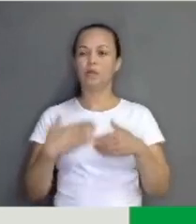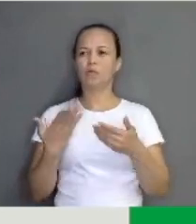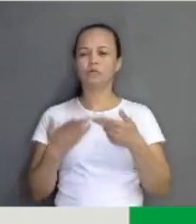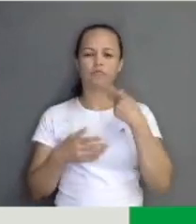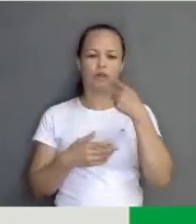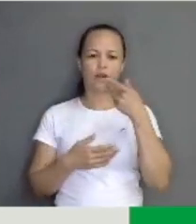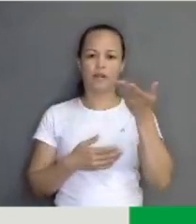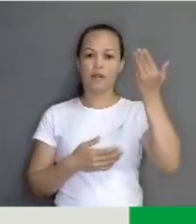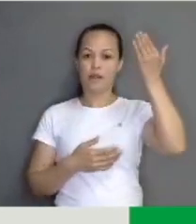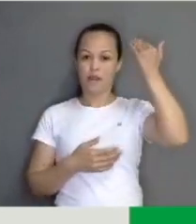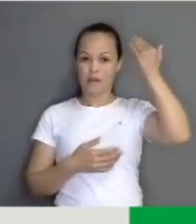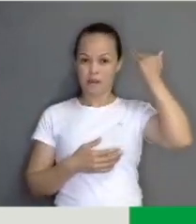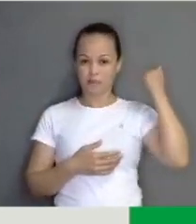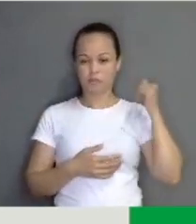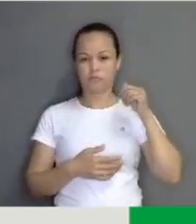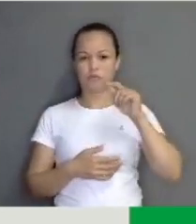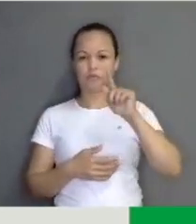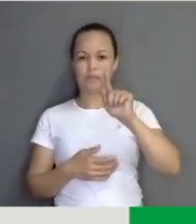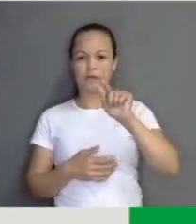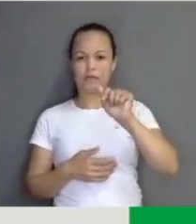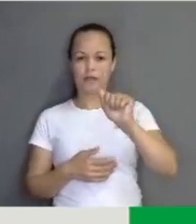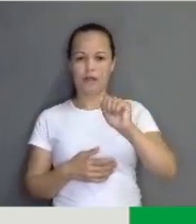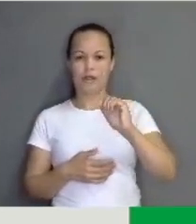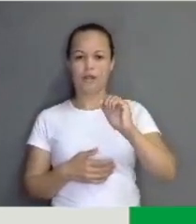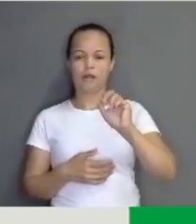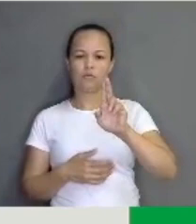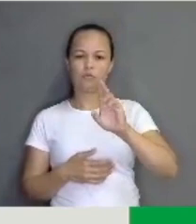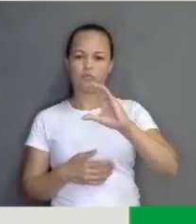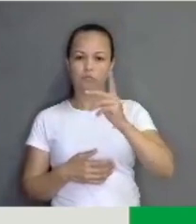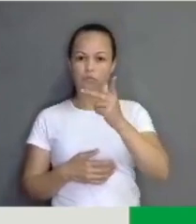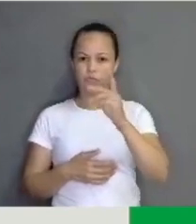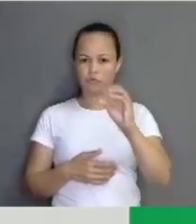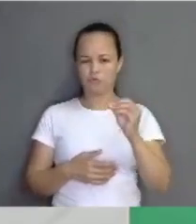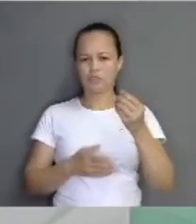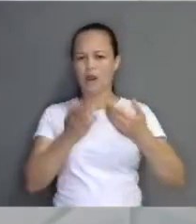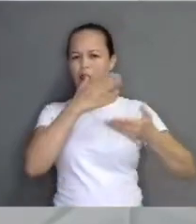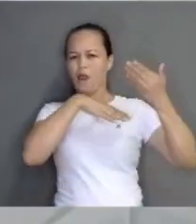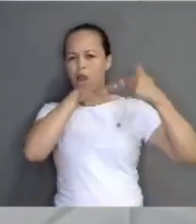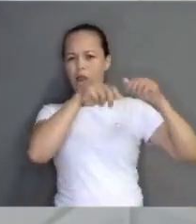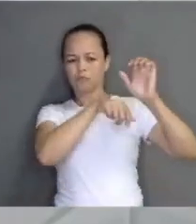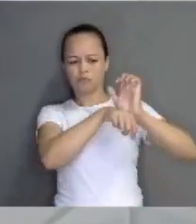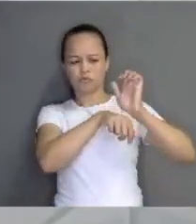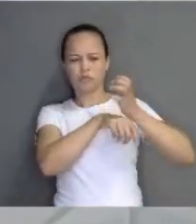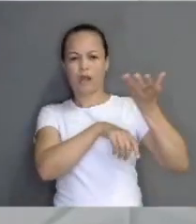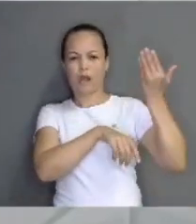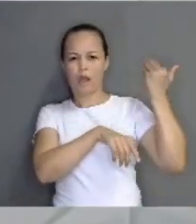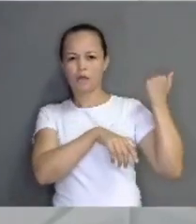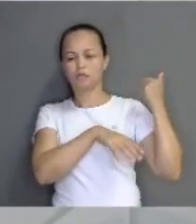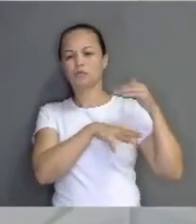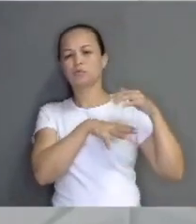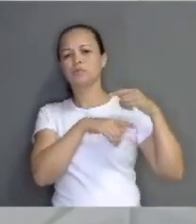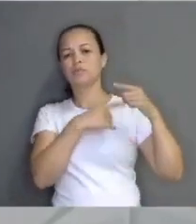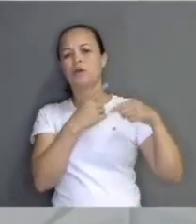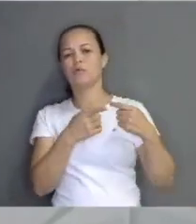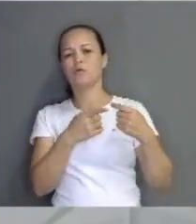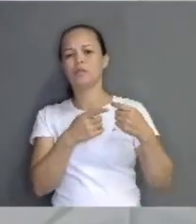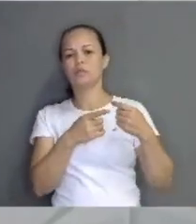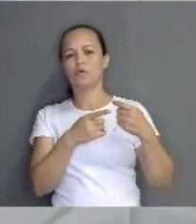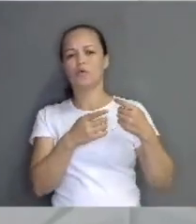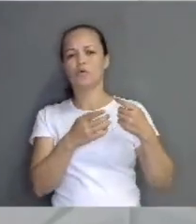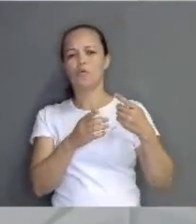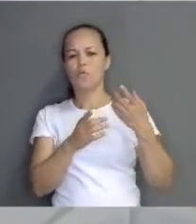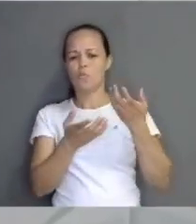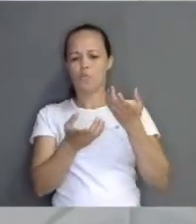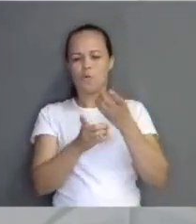dos gaúchos, lá do outro lado, lá naquela outra região, eu sou contra aquela cultura?